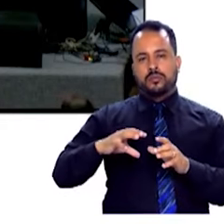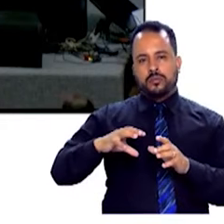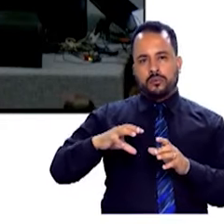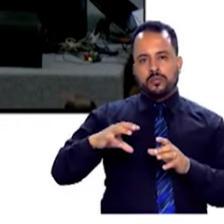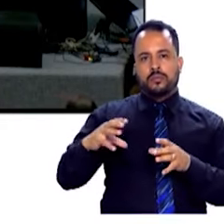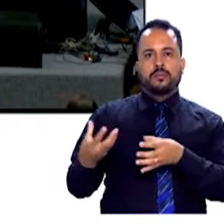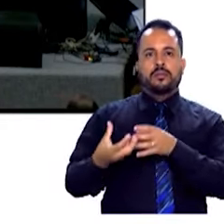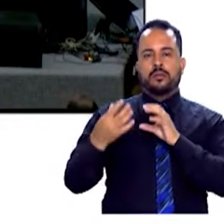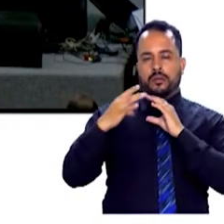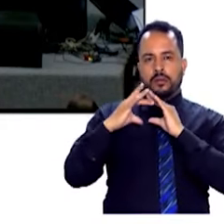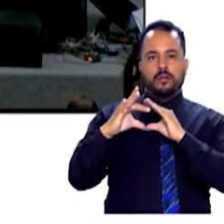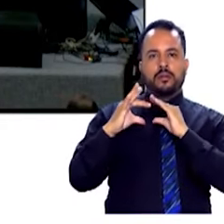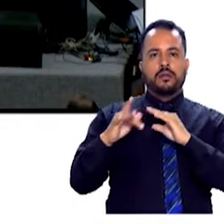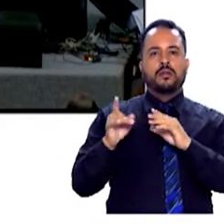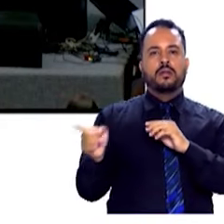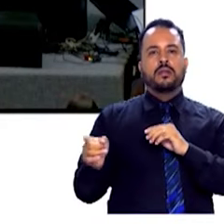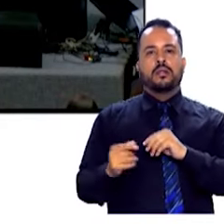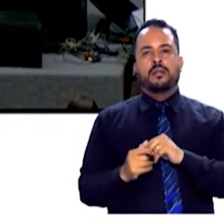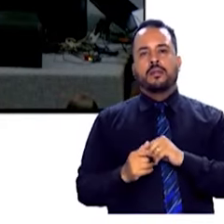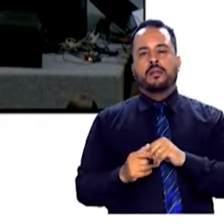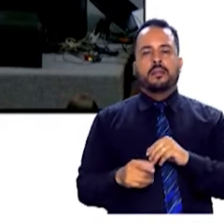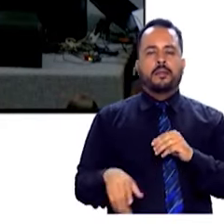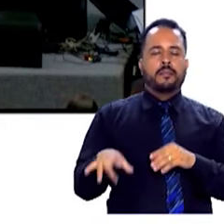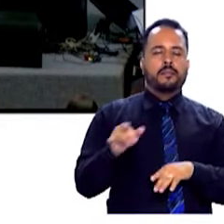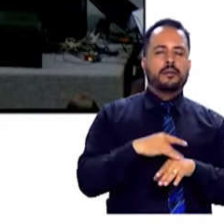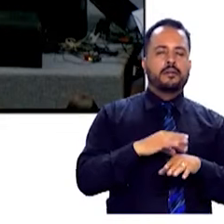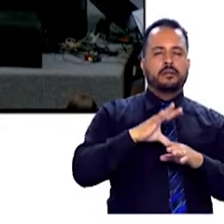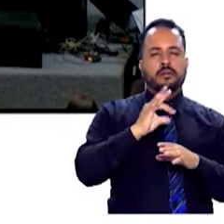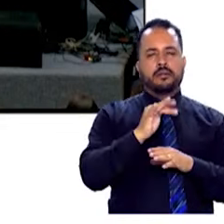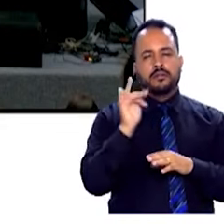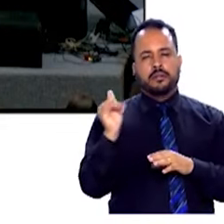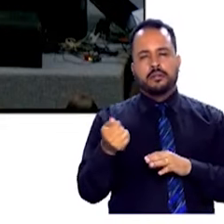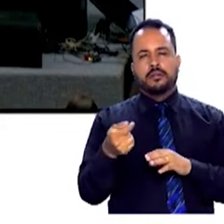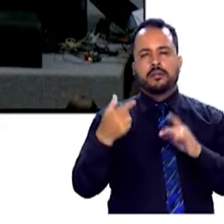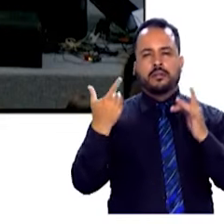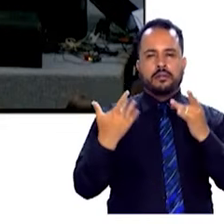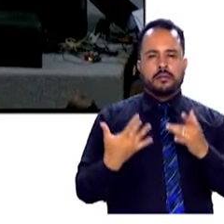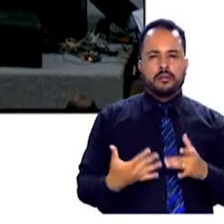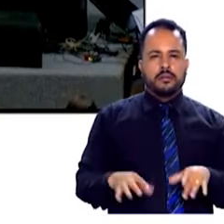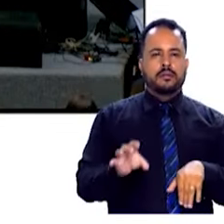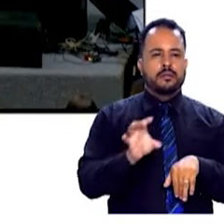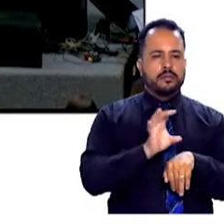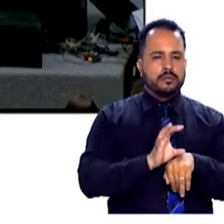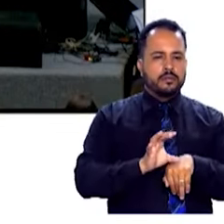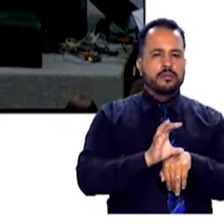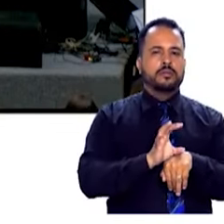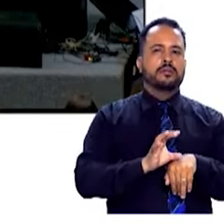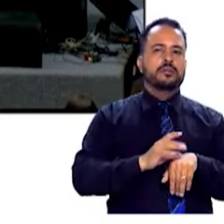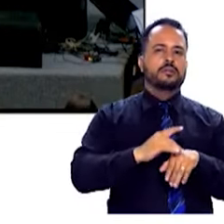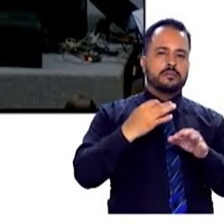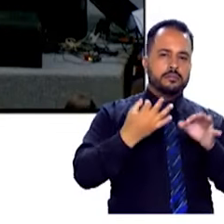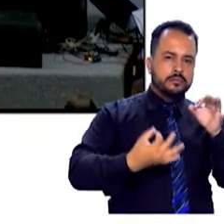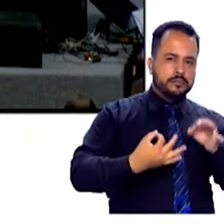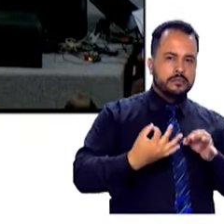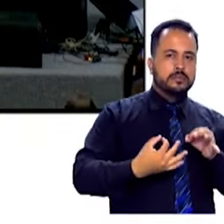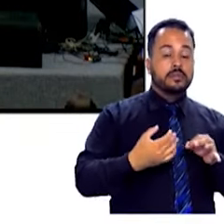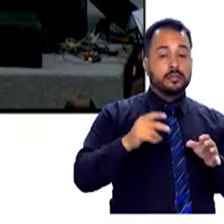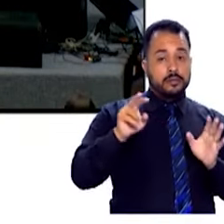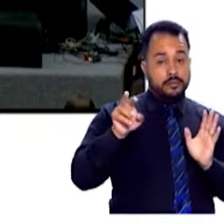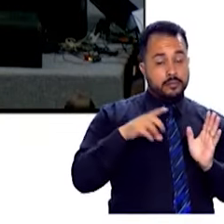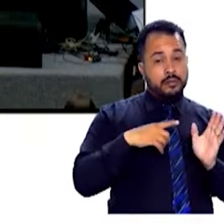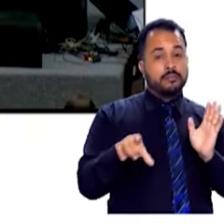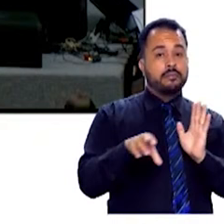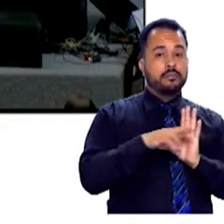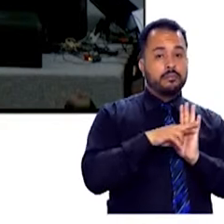o Dace o grande constitucionalista britânico do século XIX dizia que o direito constitucional britânico tem uma regra o que o Parlamento decid